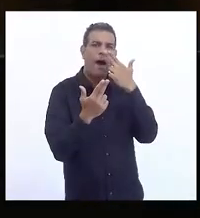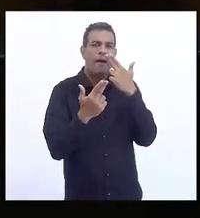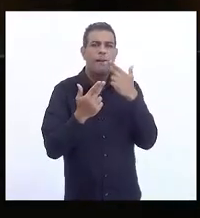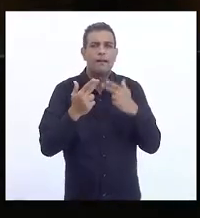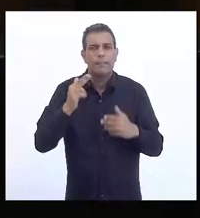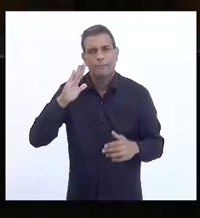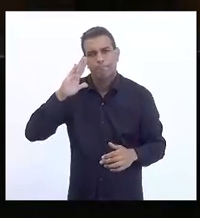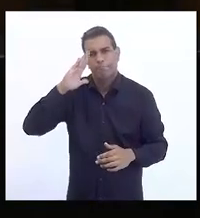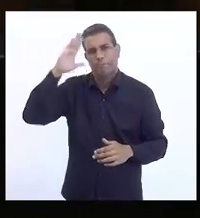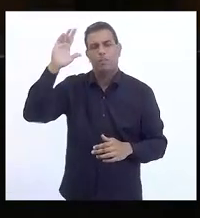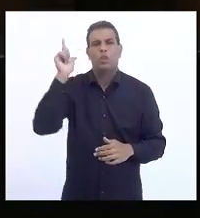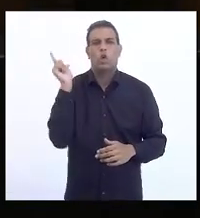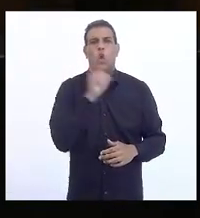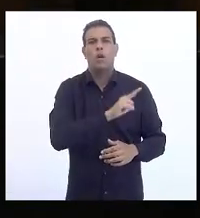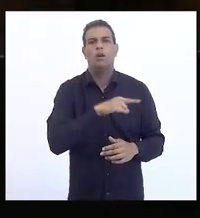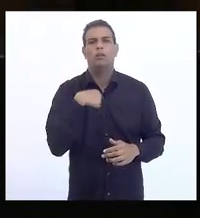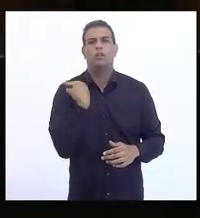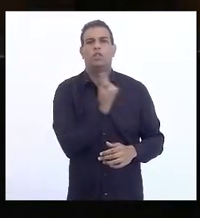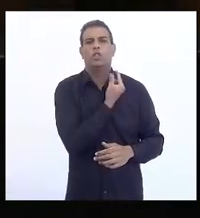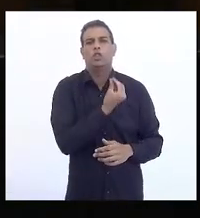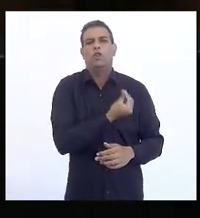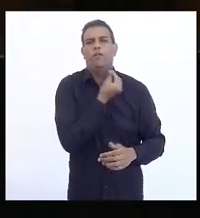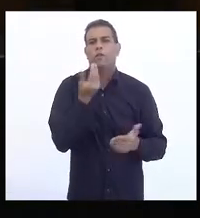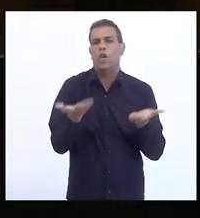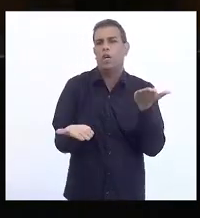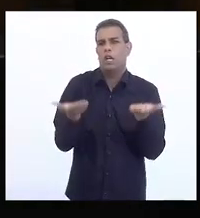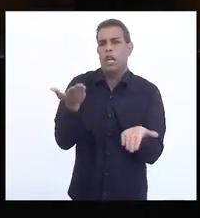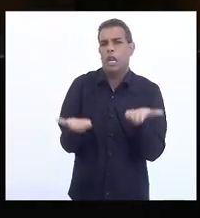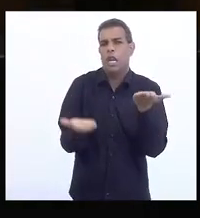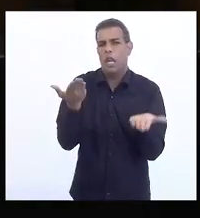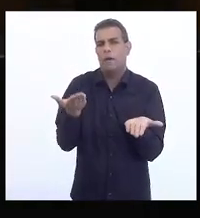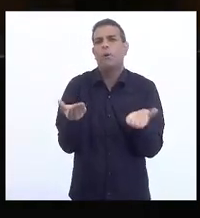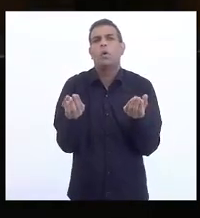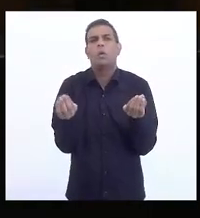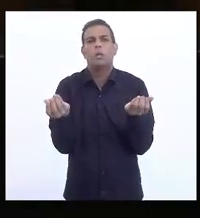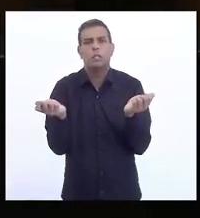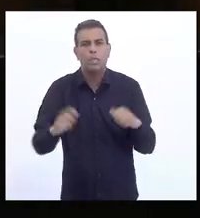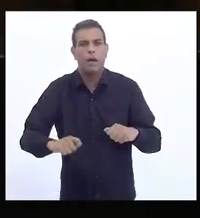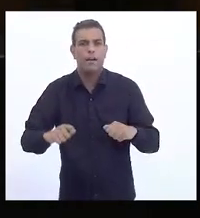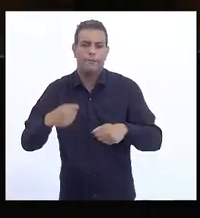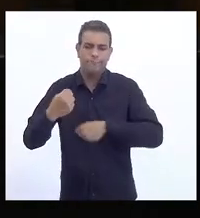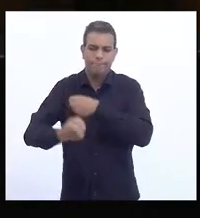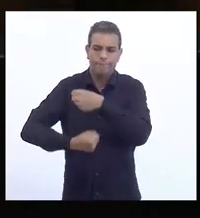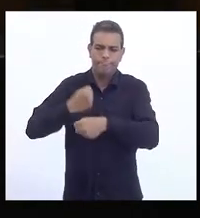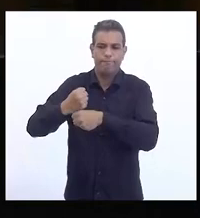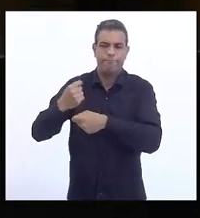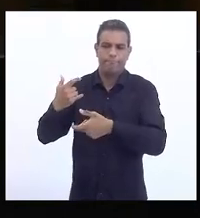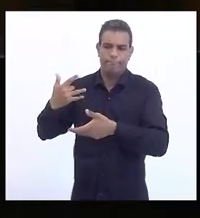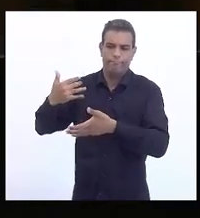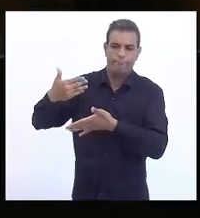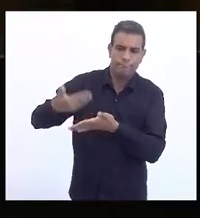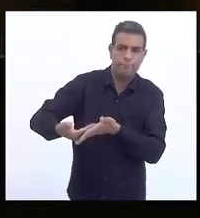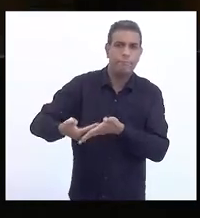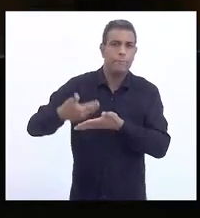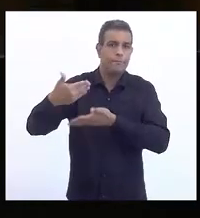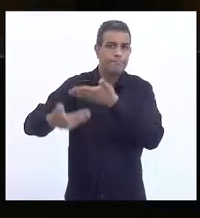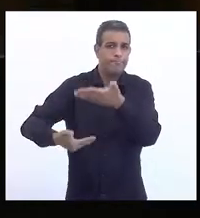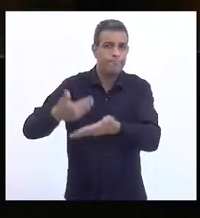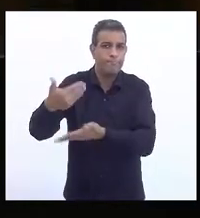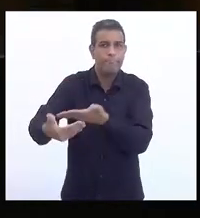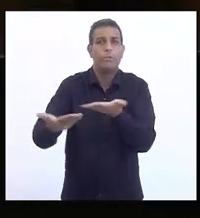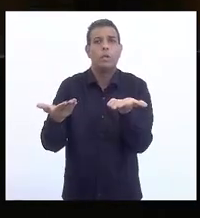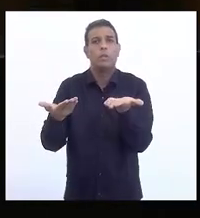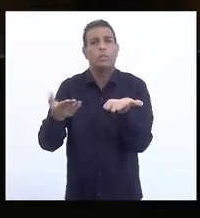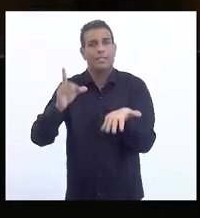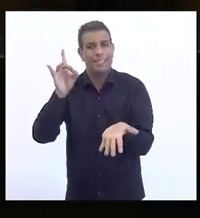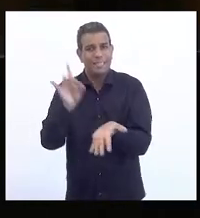primeiro, pela importância de dar ao Rio de Janeiro equilíbrio. Equilíbrio para os próximos anos, equilíbrio para as próximas gerações, e